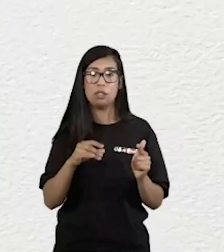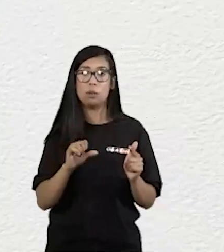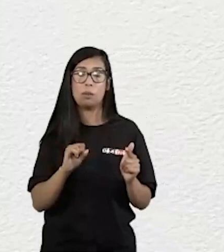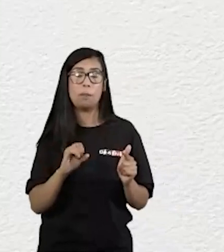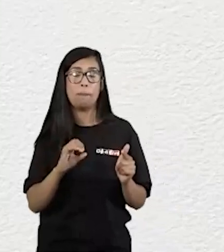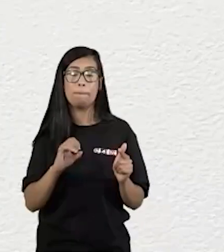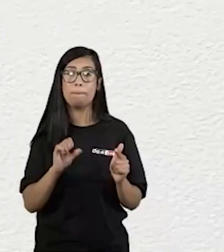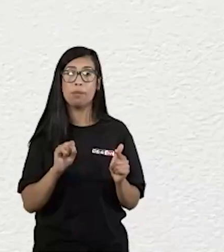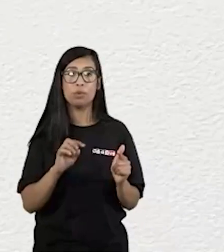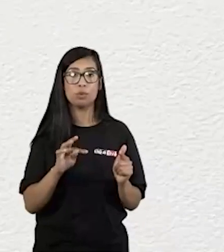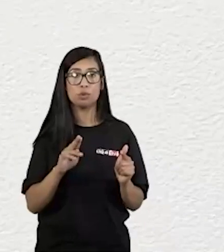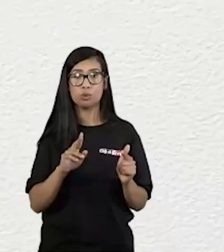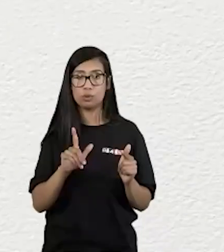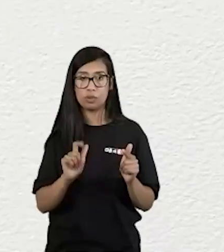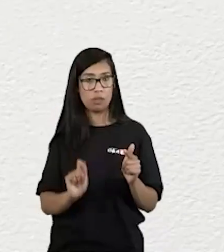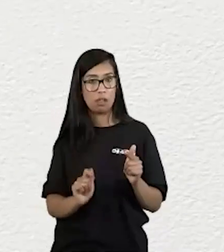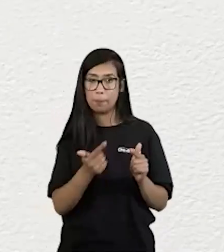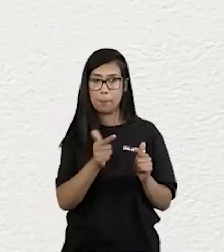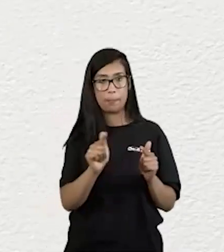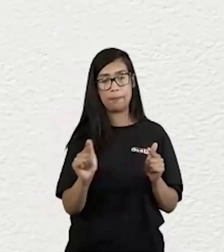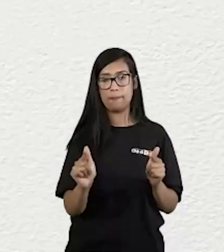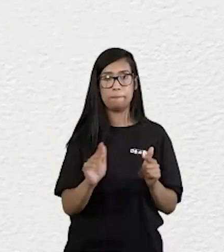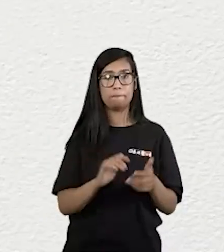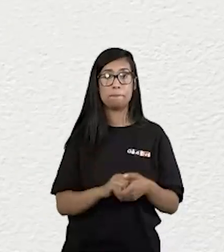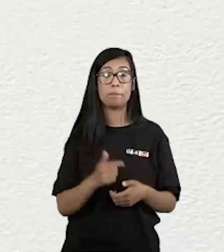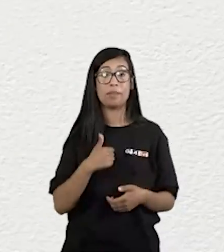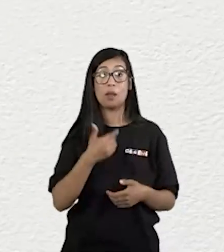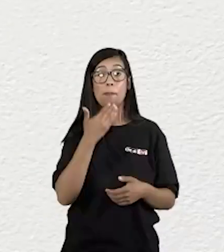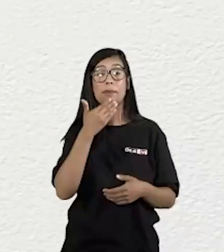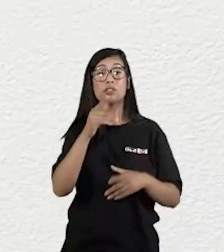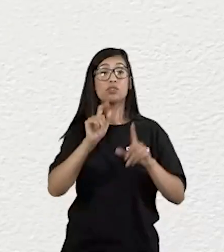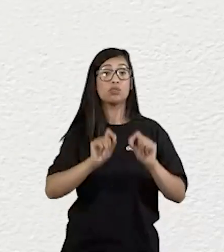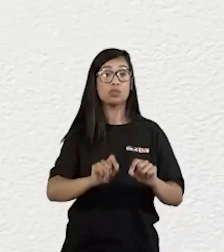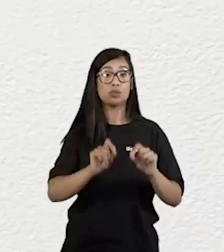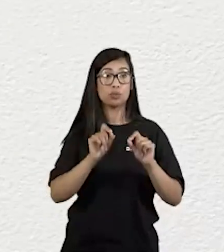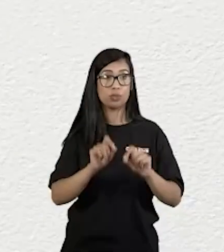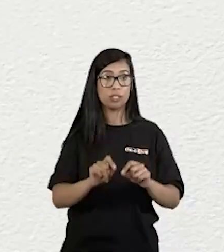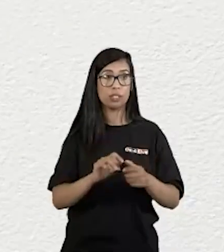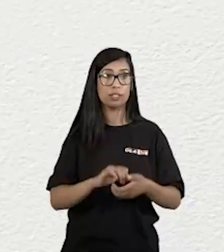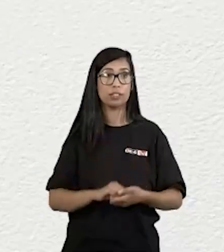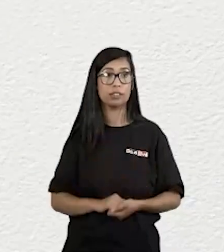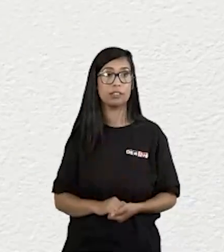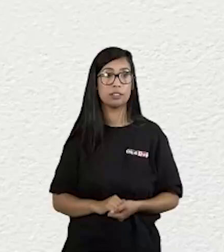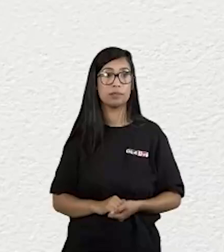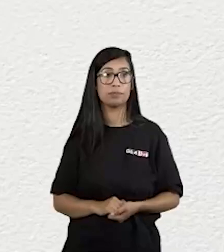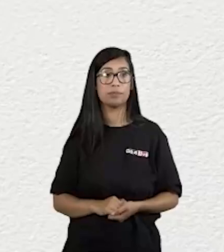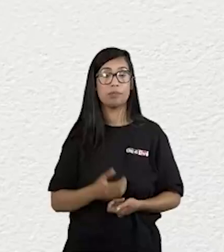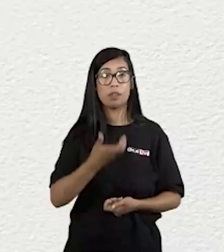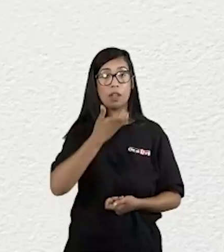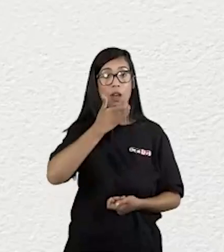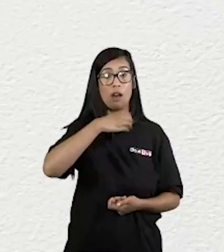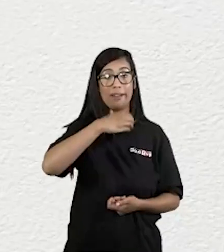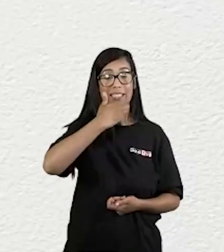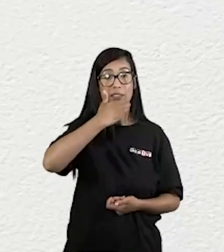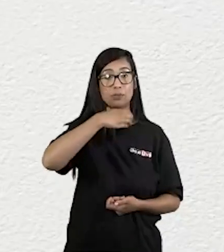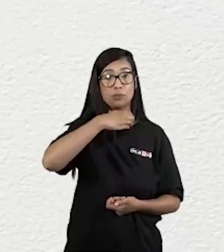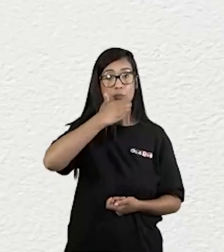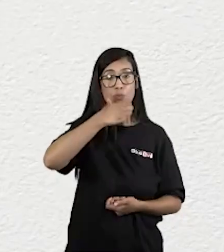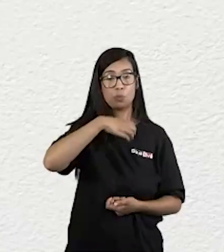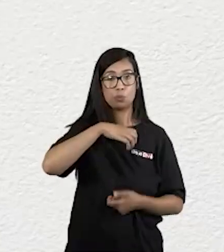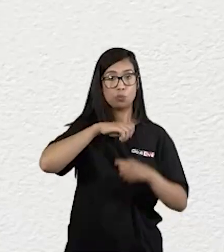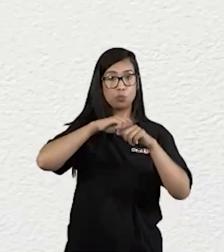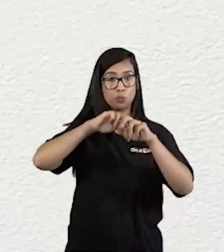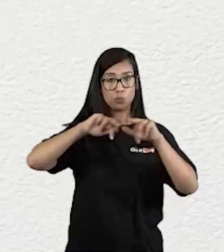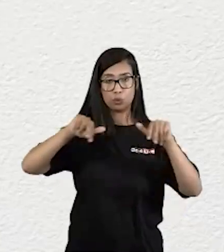muito criativa, eu pedi para os meninos providenciarem uma fruta para nós. E